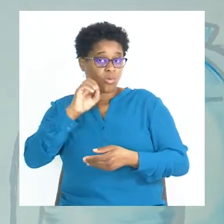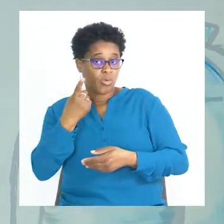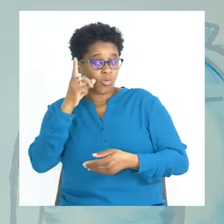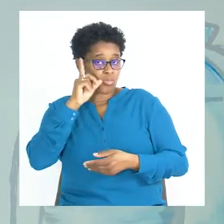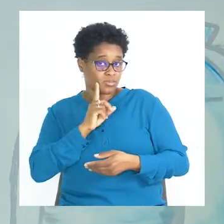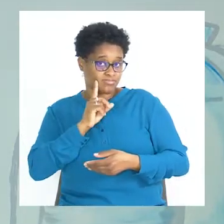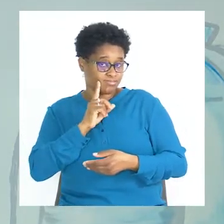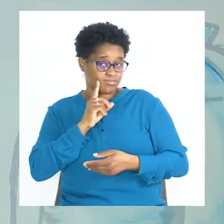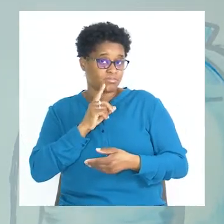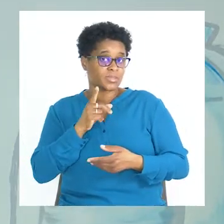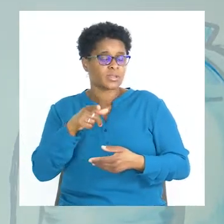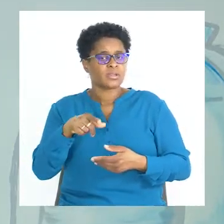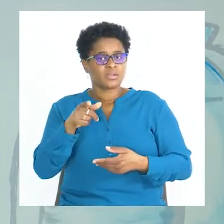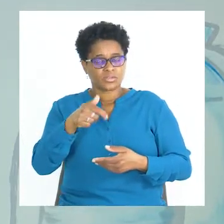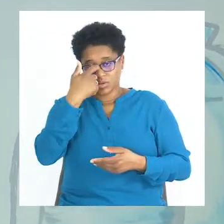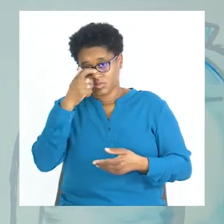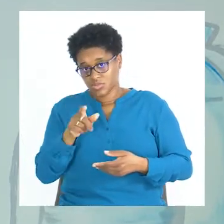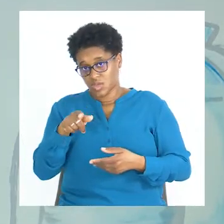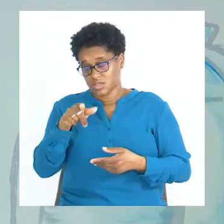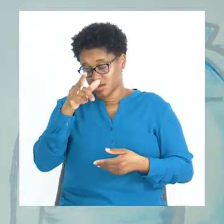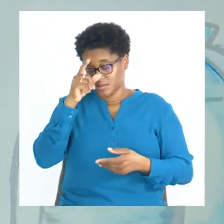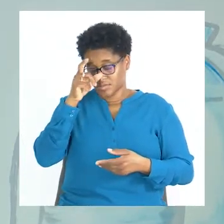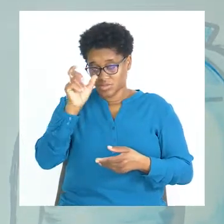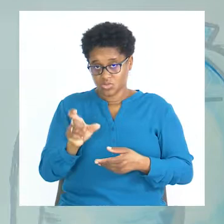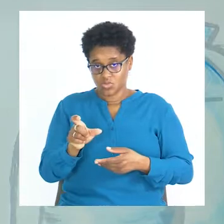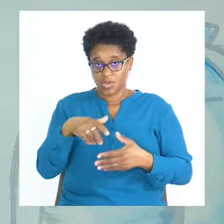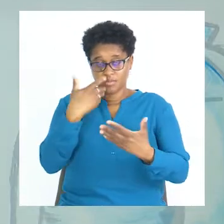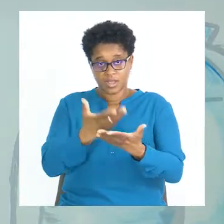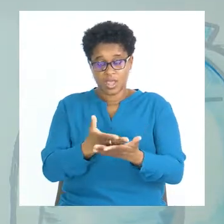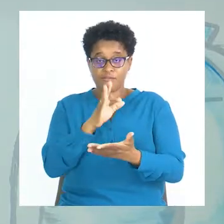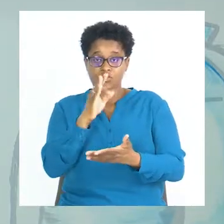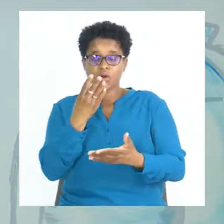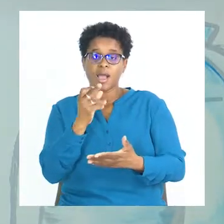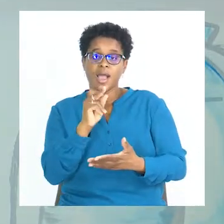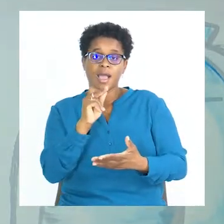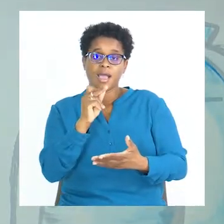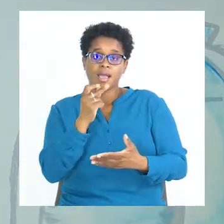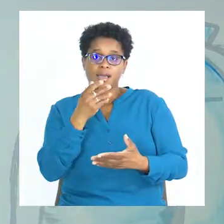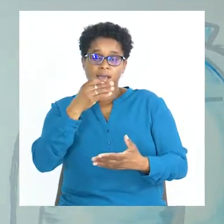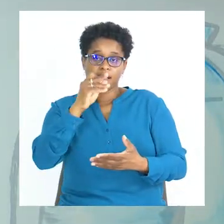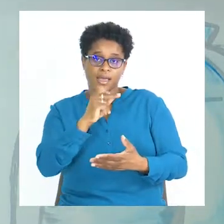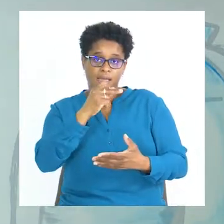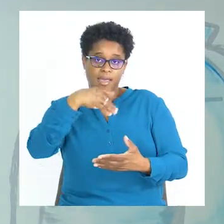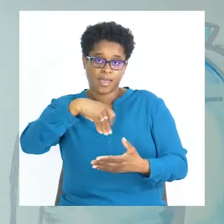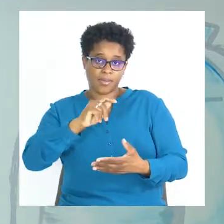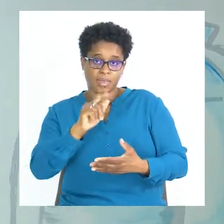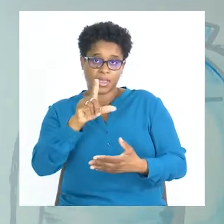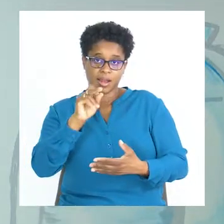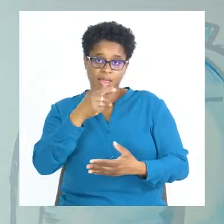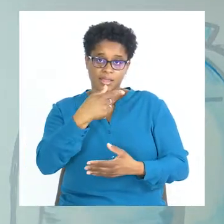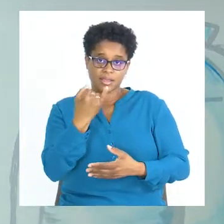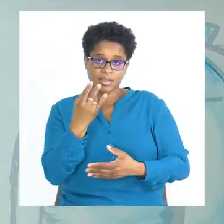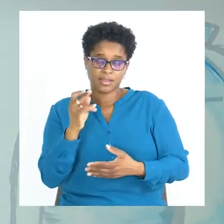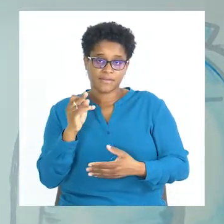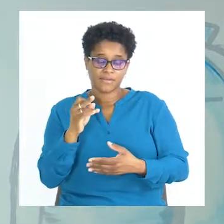alocutária, agimos sobre essa pessoa aplicando a função apelativa. Agir. É como lá